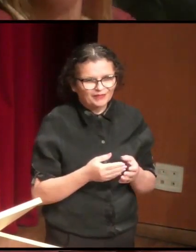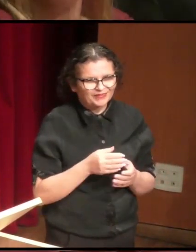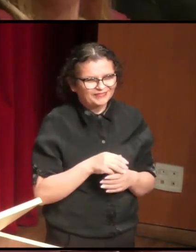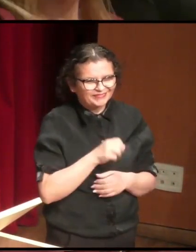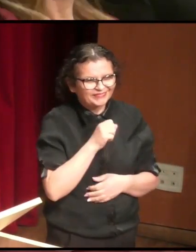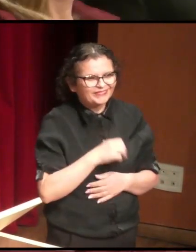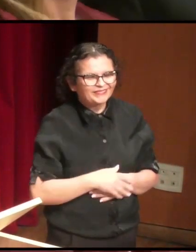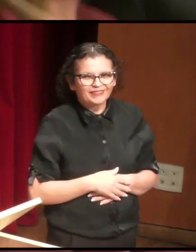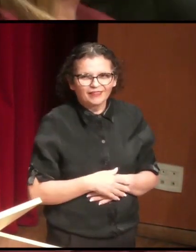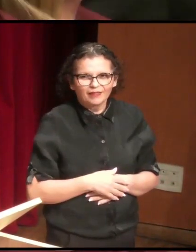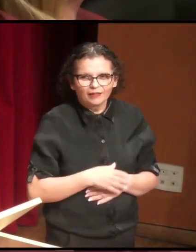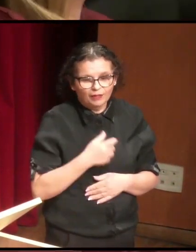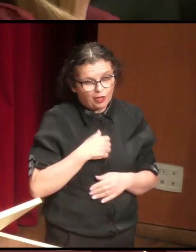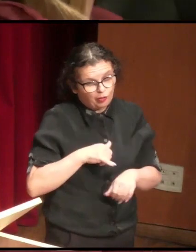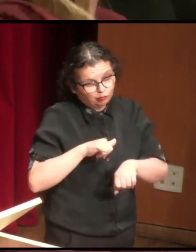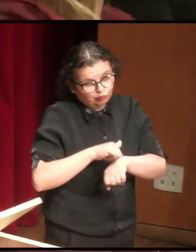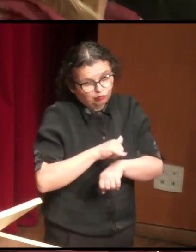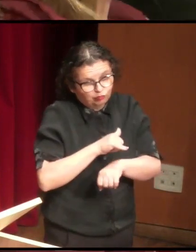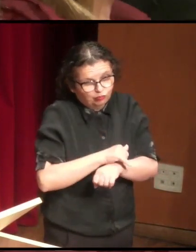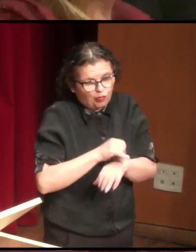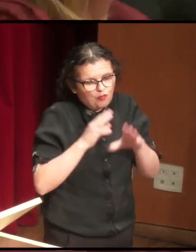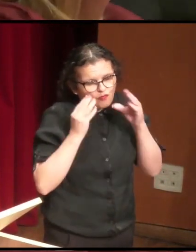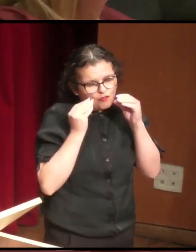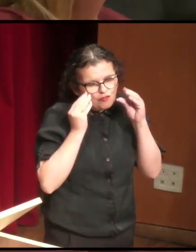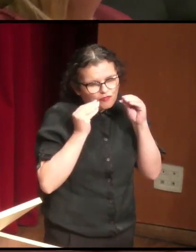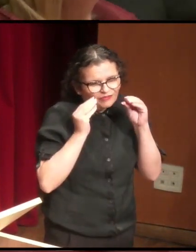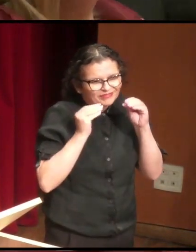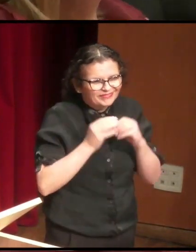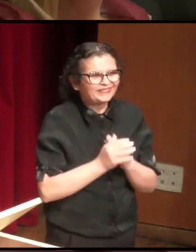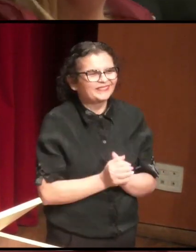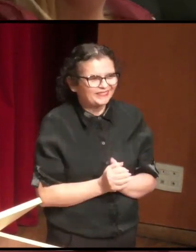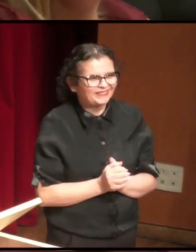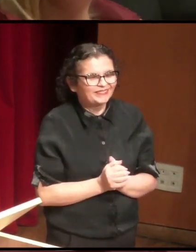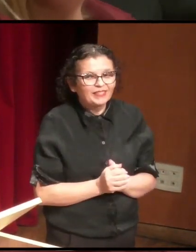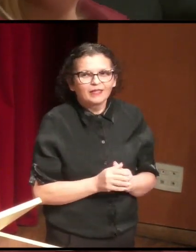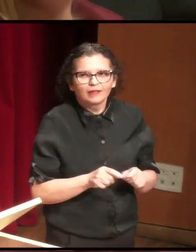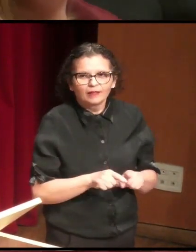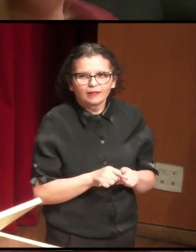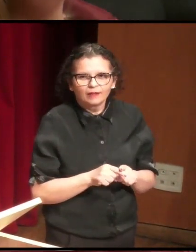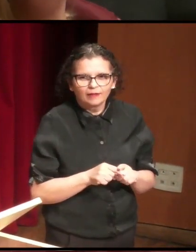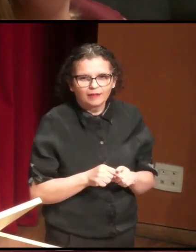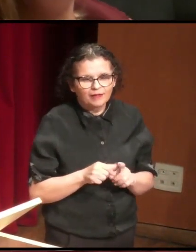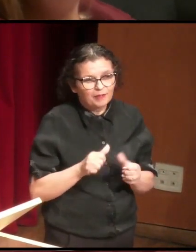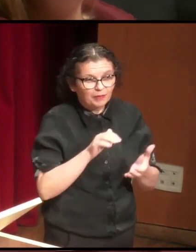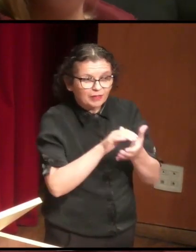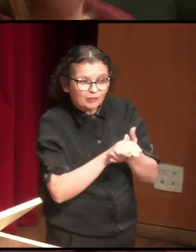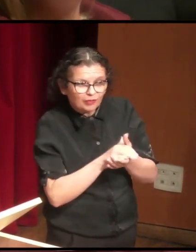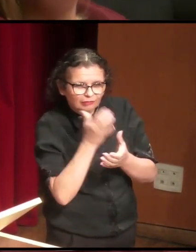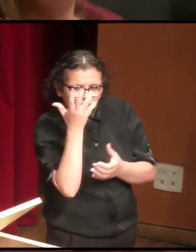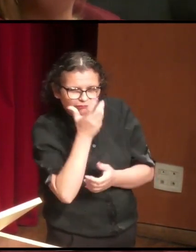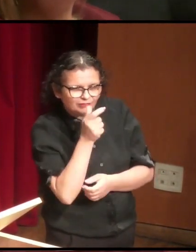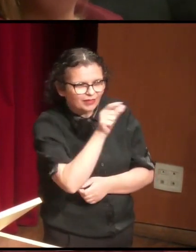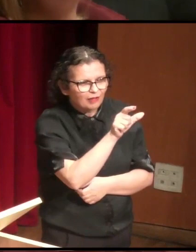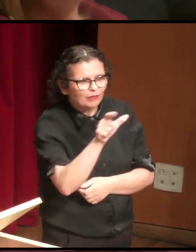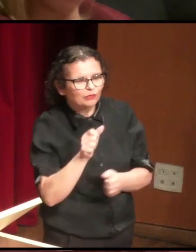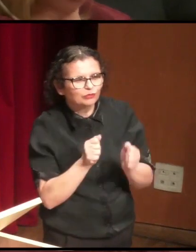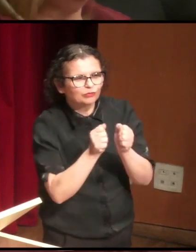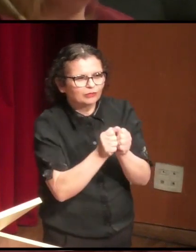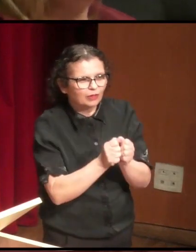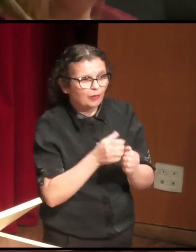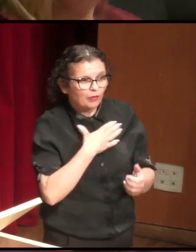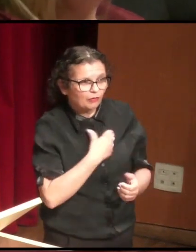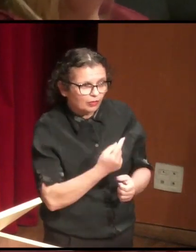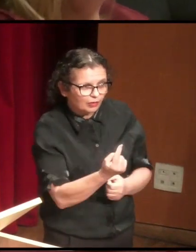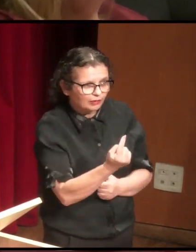Alô, eu sou gordinho, fofinho, e minha bonitinha está por aí, junto comigo, meu filho